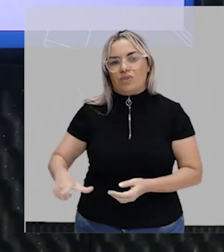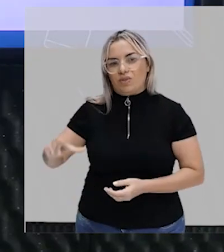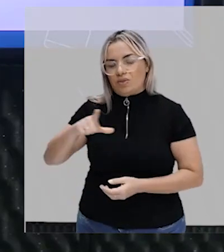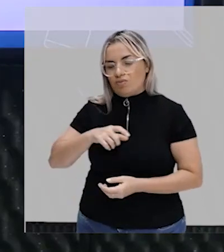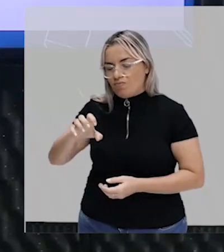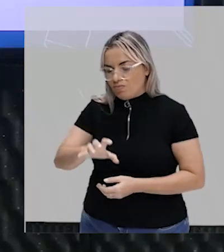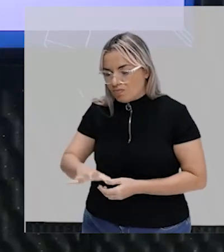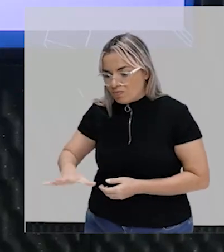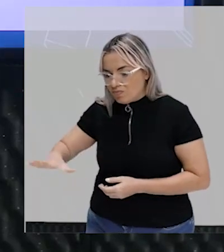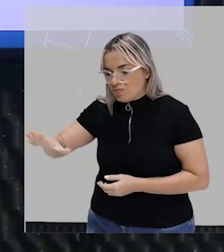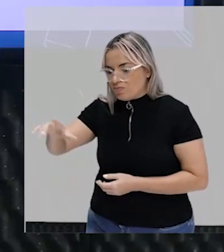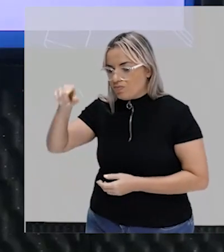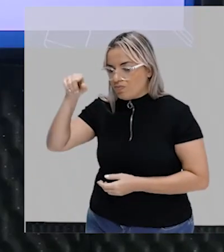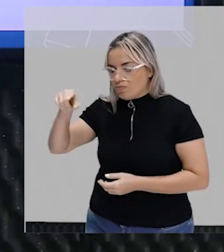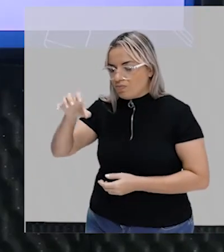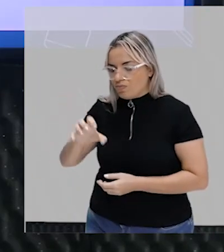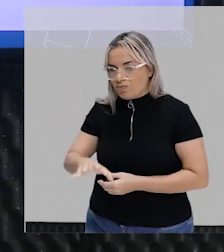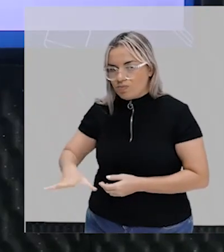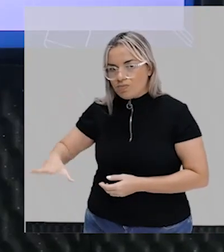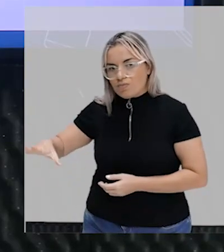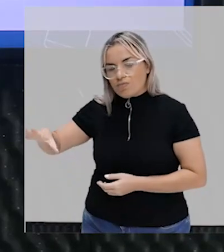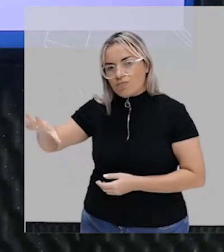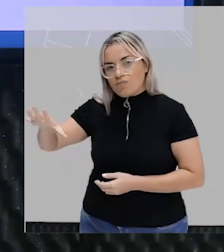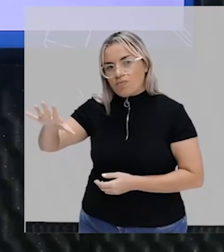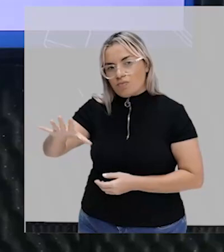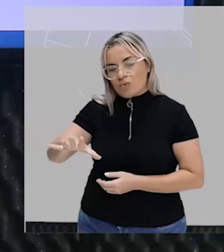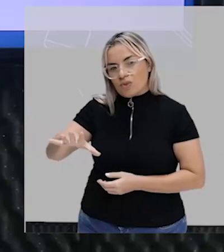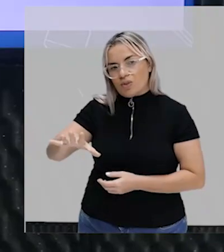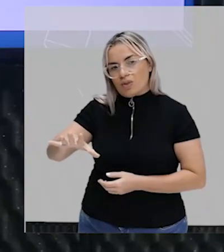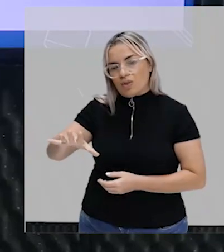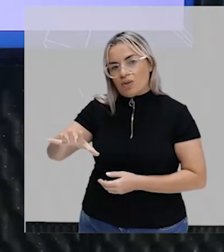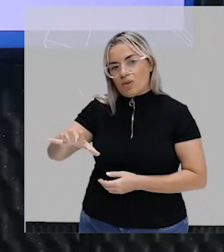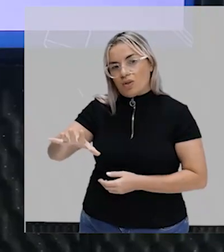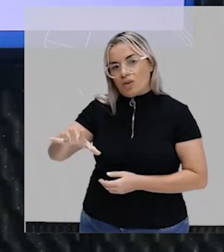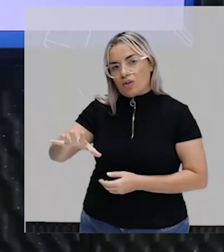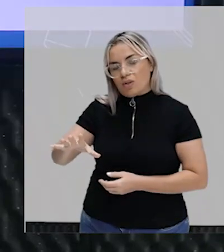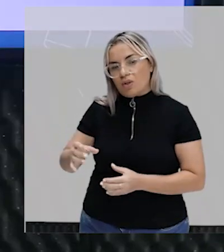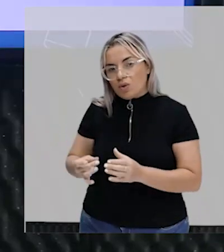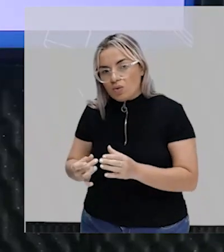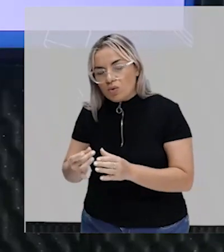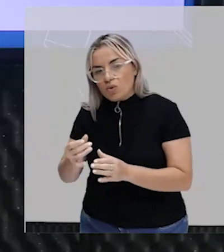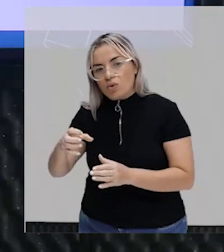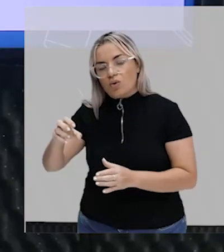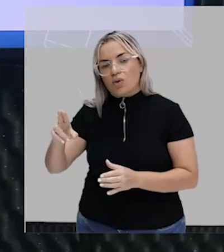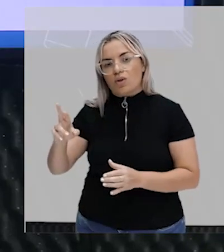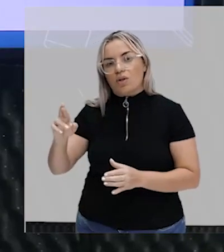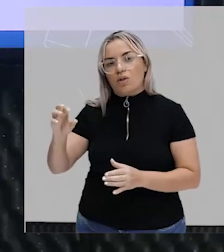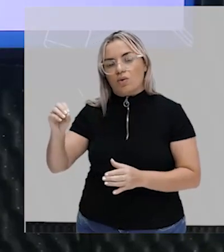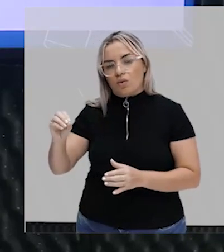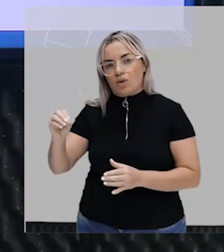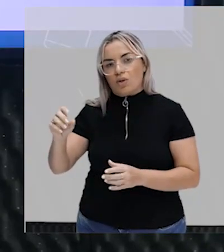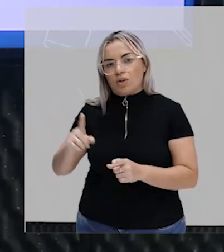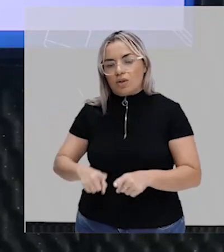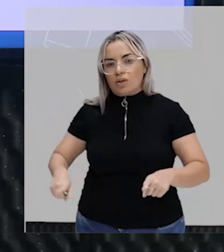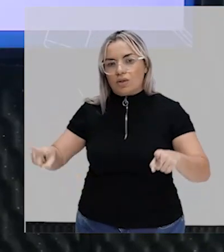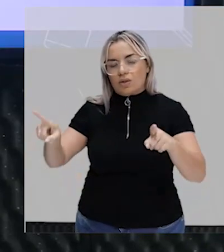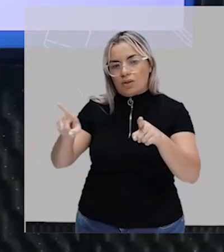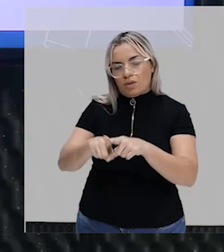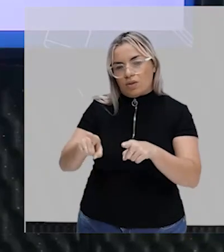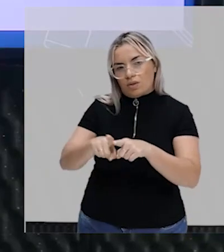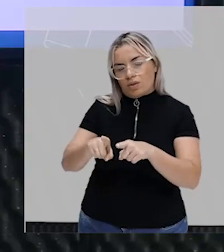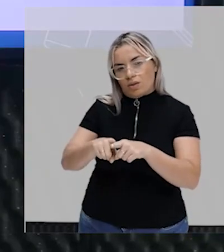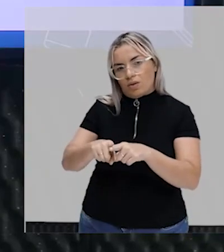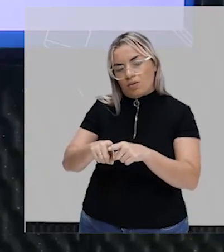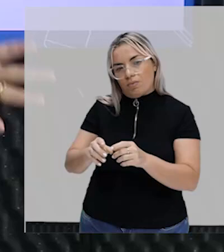território europeu ali, tu tem a circulação da chamada zona do euro, eles têm uma moeda própria que é o euro. Existe o parlamento, tá certo?